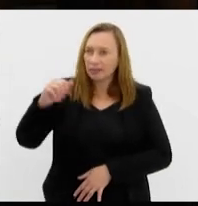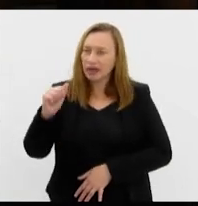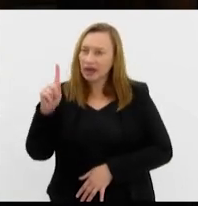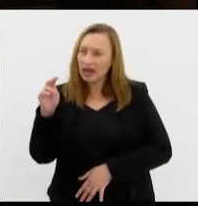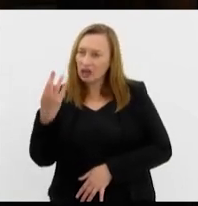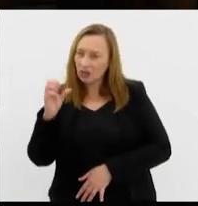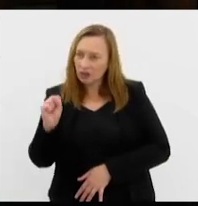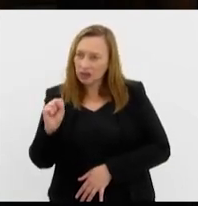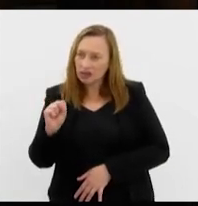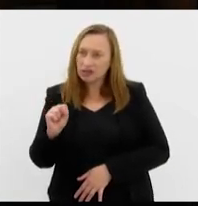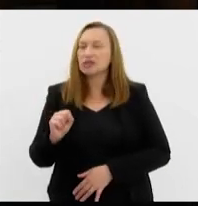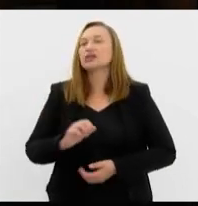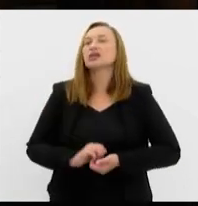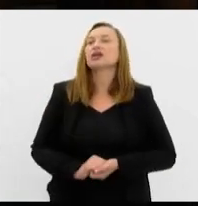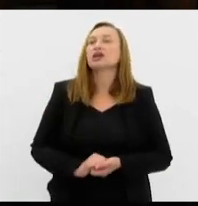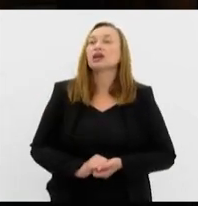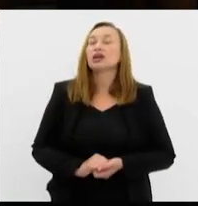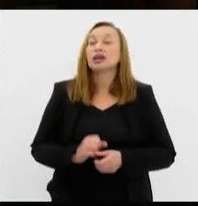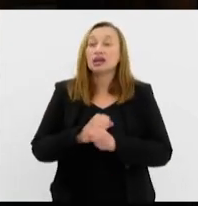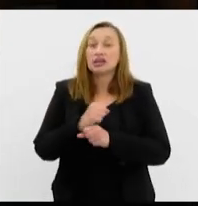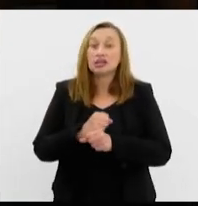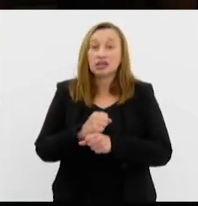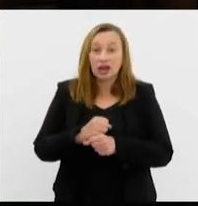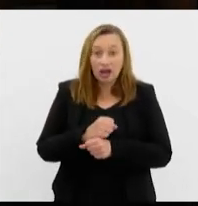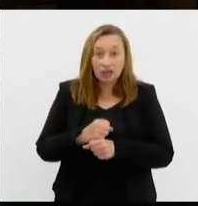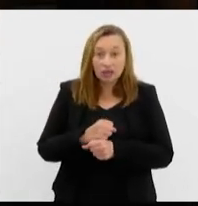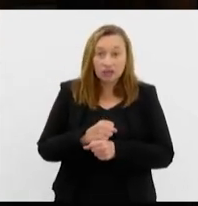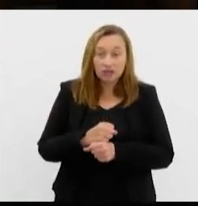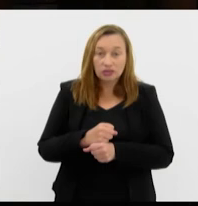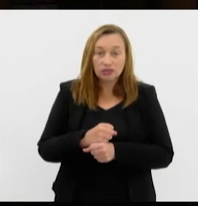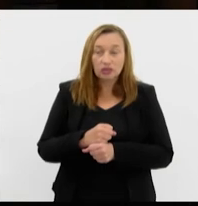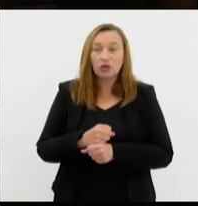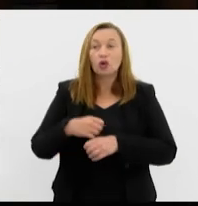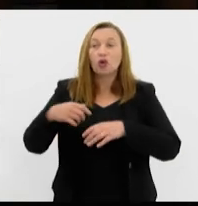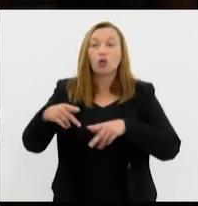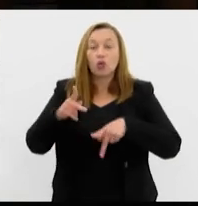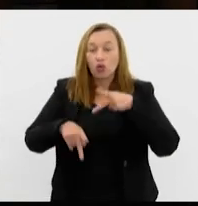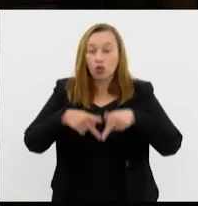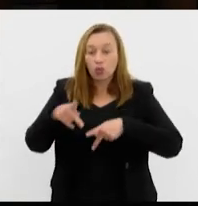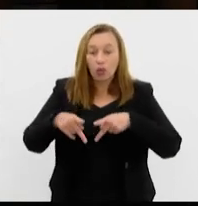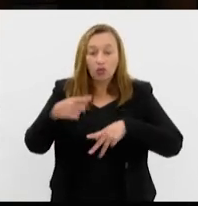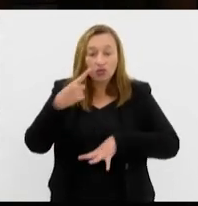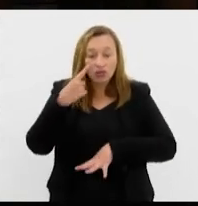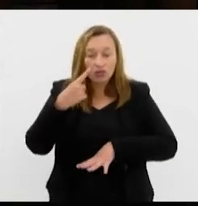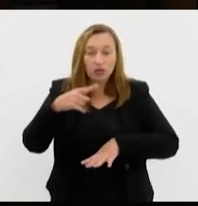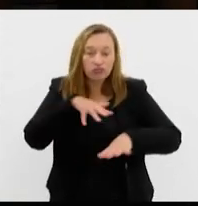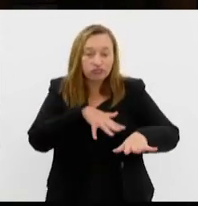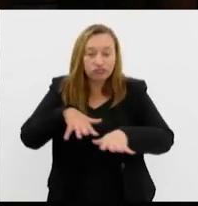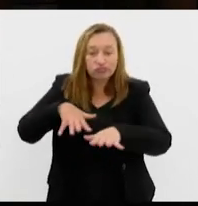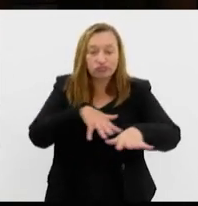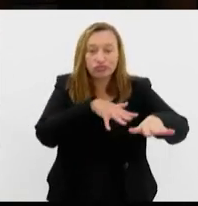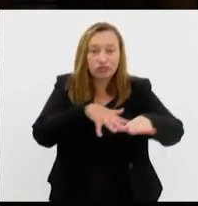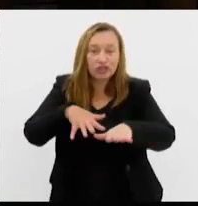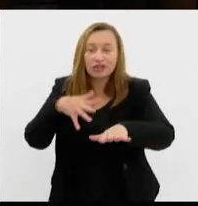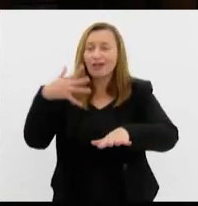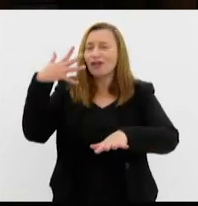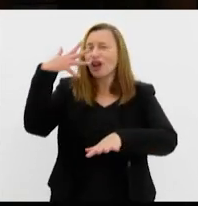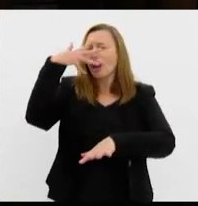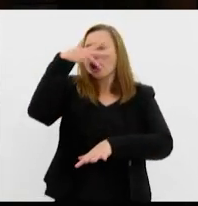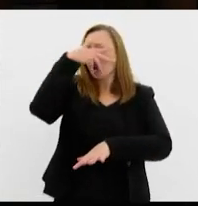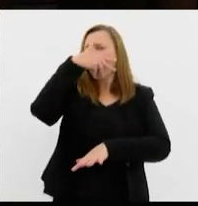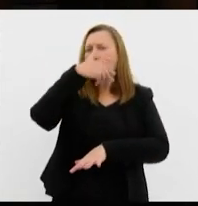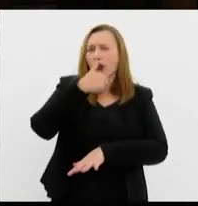este ano, a população efetivamente foi para a rua. A intendente Magalhães estava, que era uma coisa mais linda do